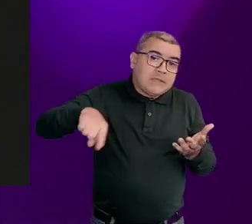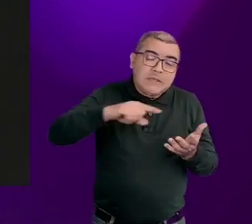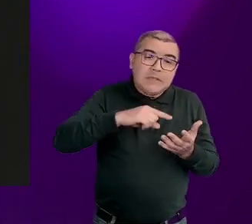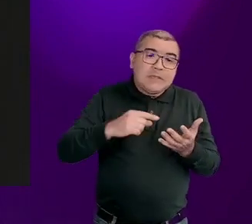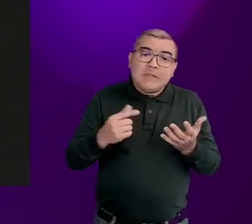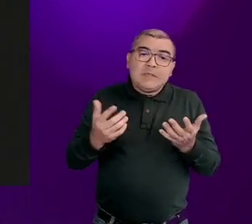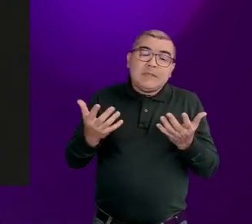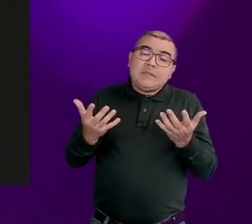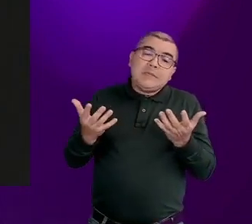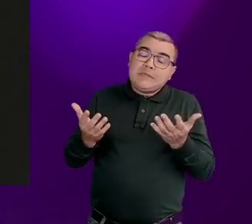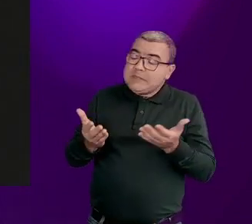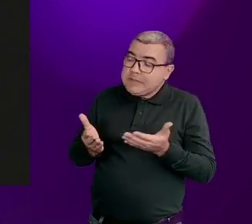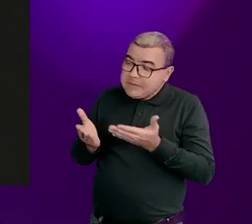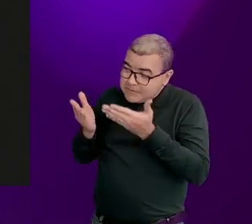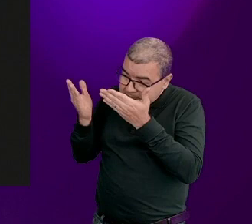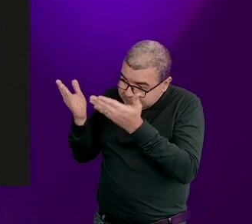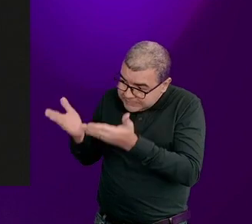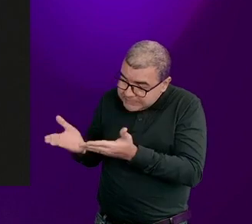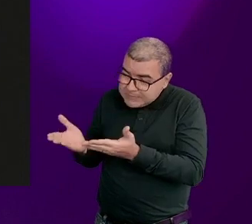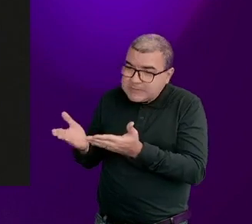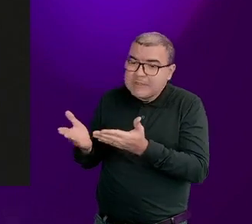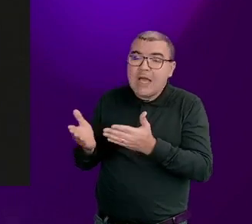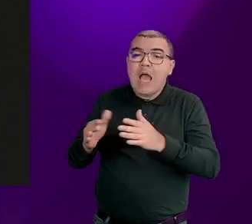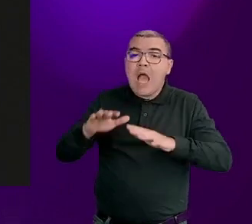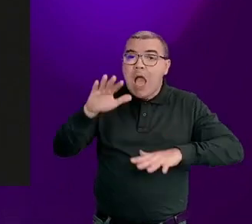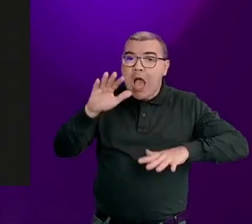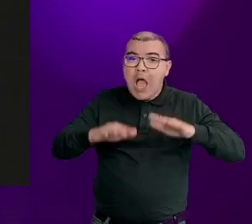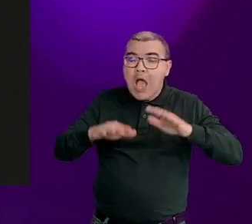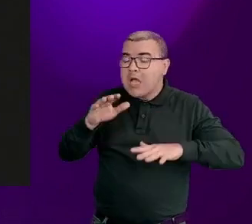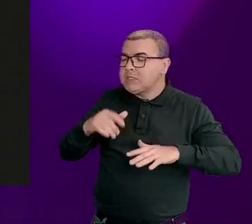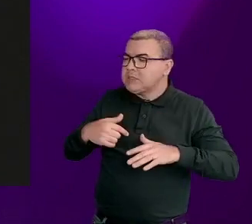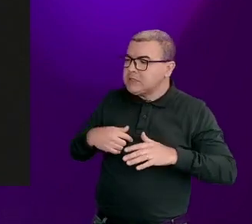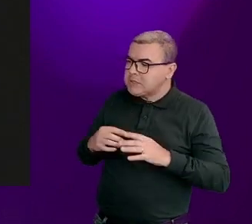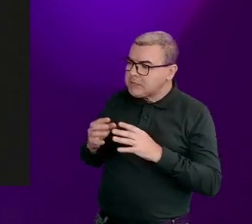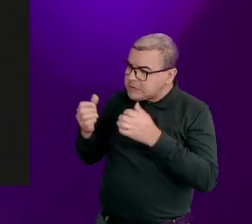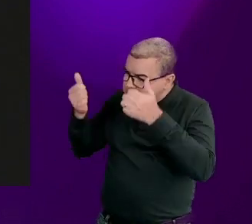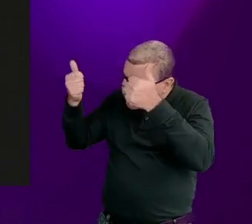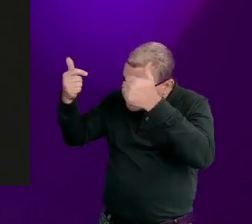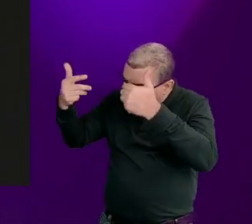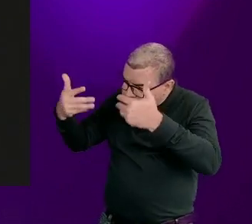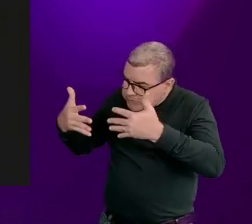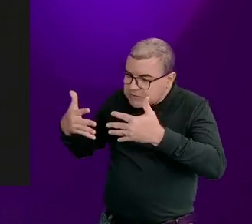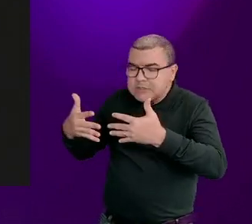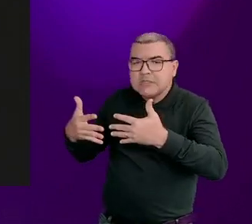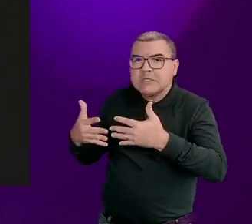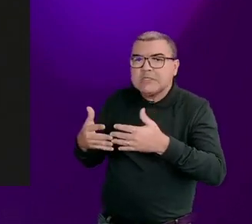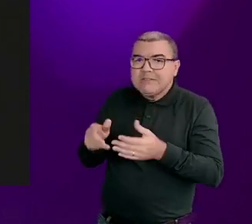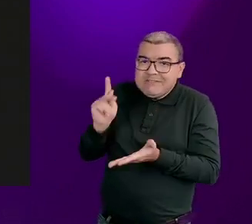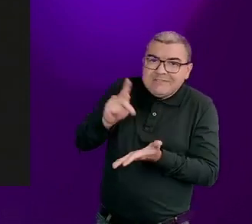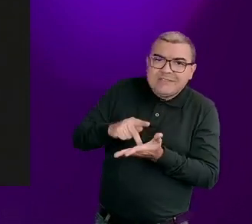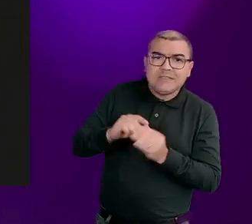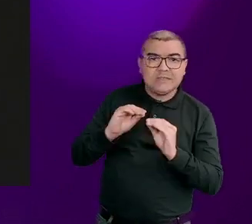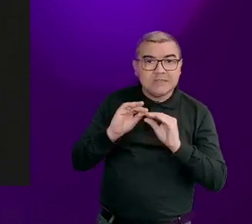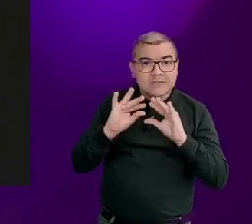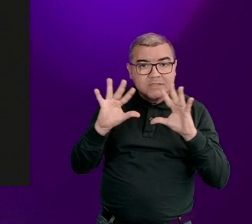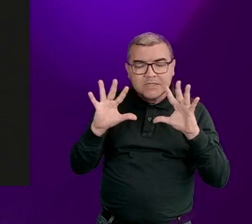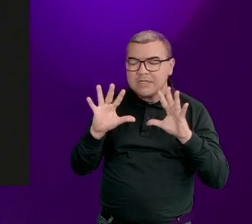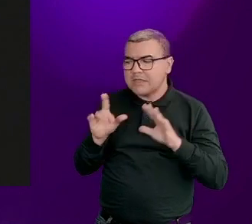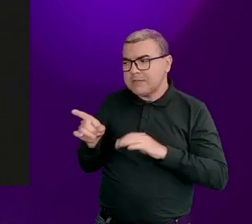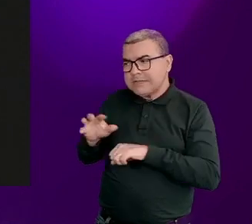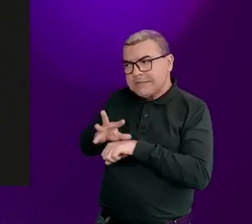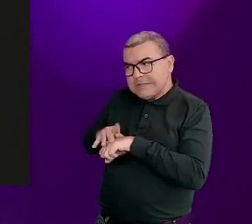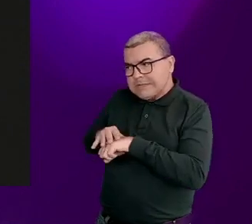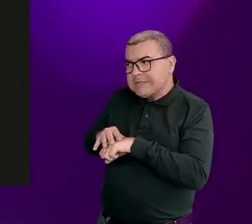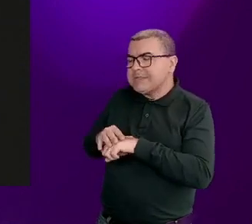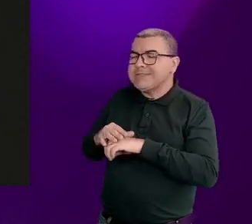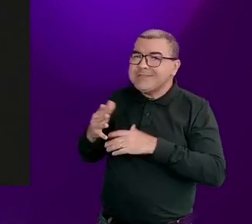no final das contas, mas que enfim, o excesso de lucidez nos obriga a ter que dizer para o outro que é uma situação grave.